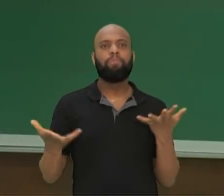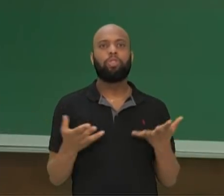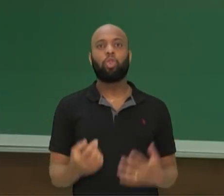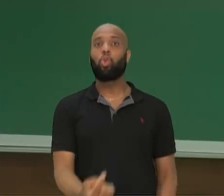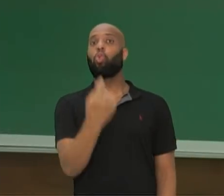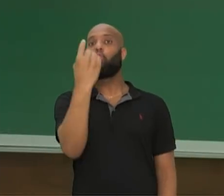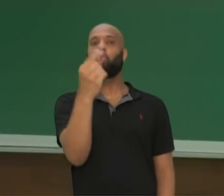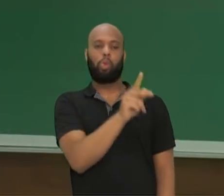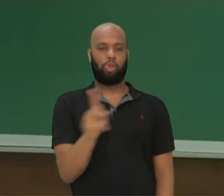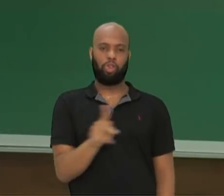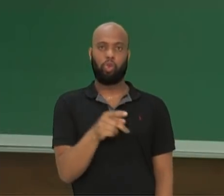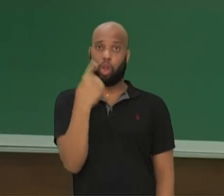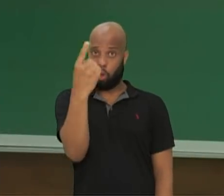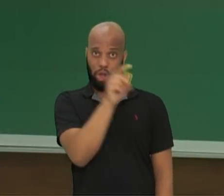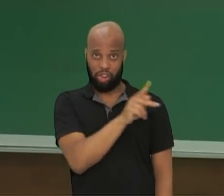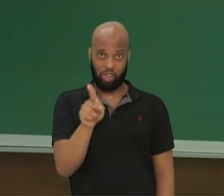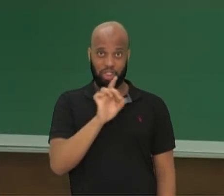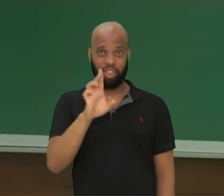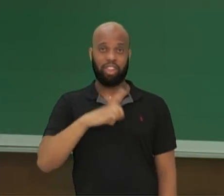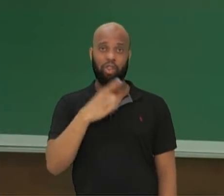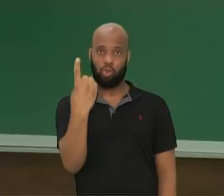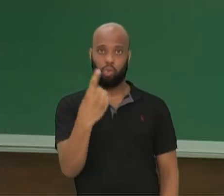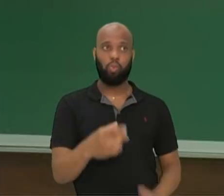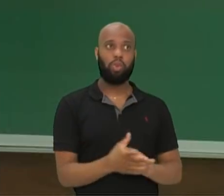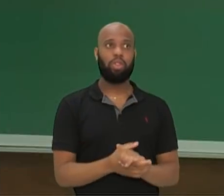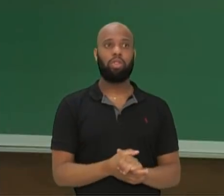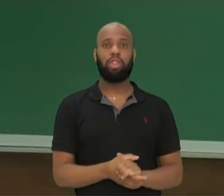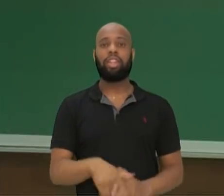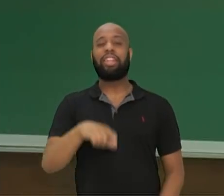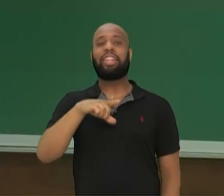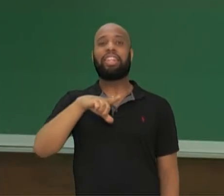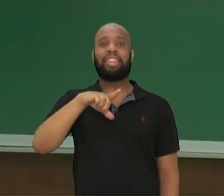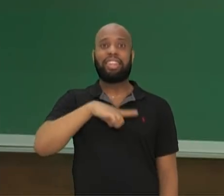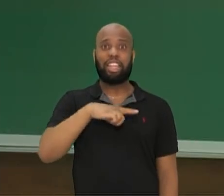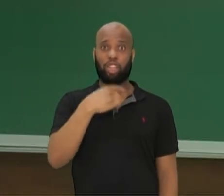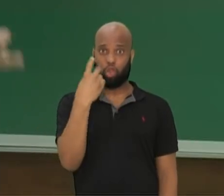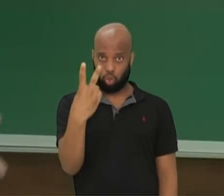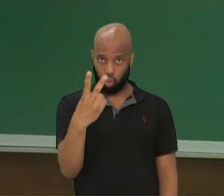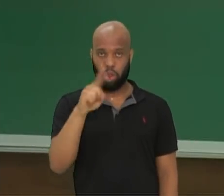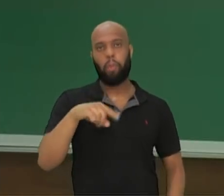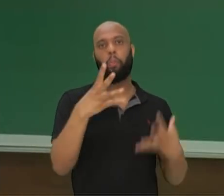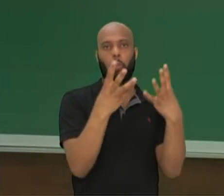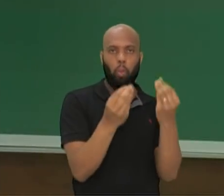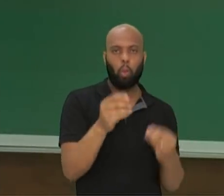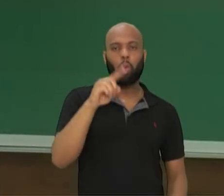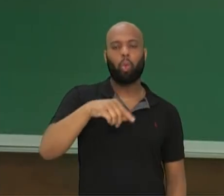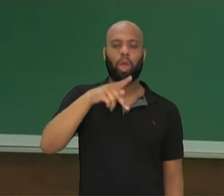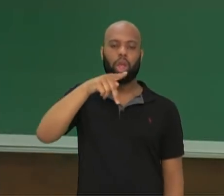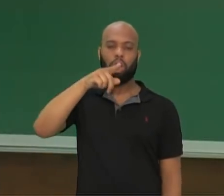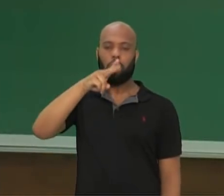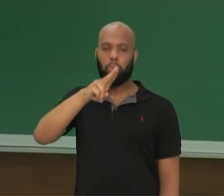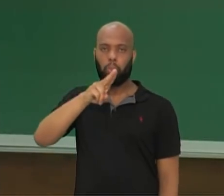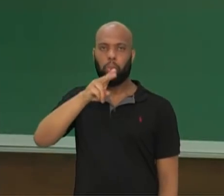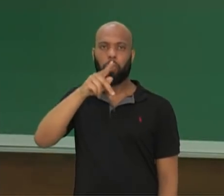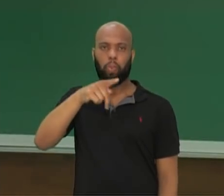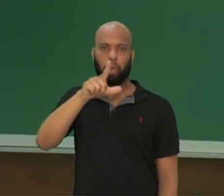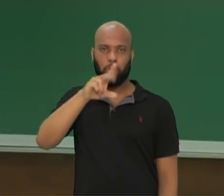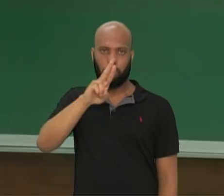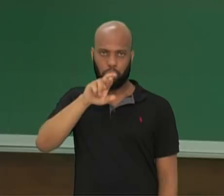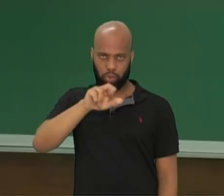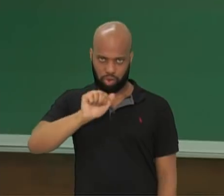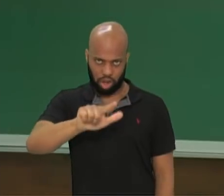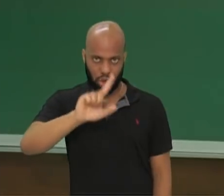uma professora, né? E o plural seriam duas professoras, três professoras, quatro professoras e aí por